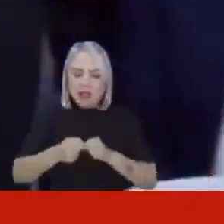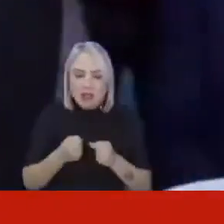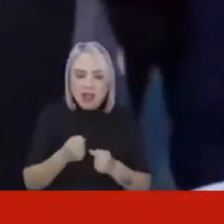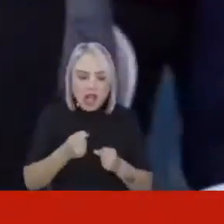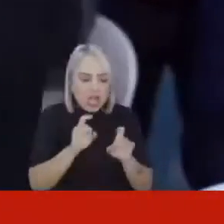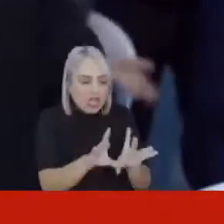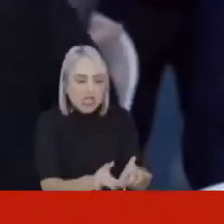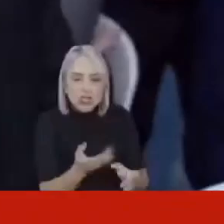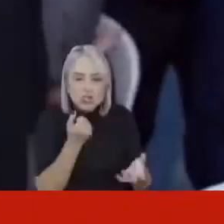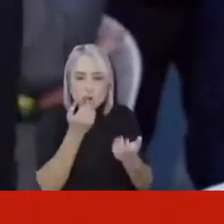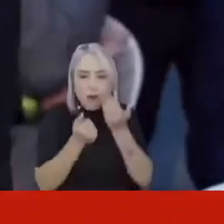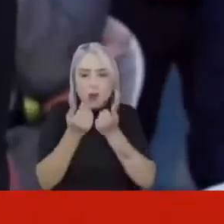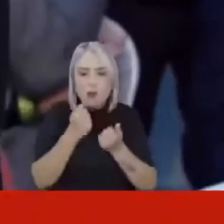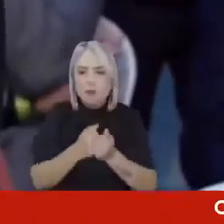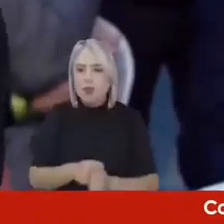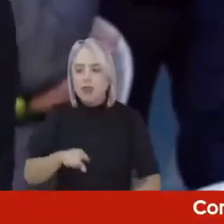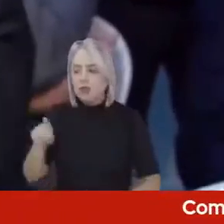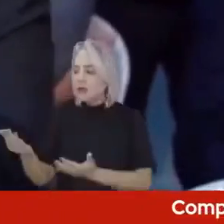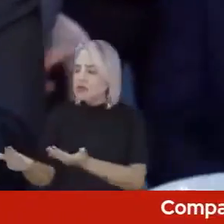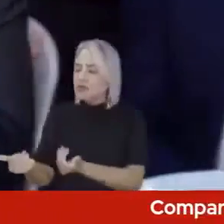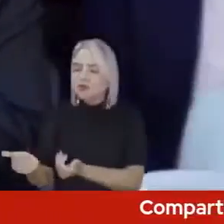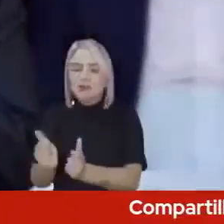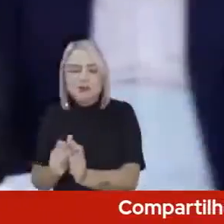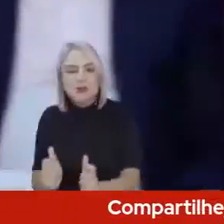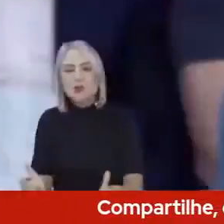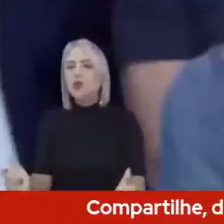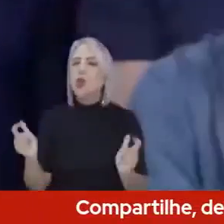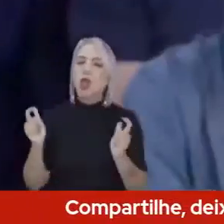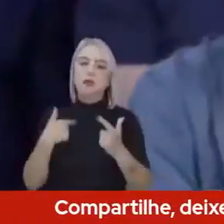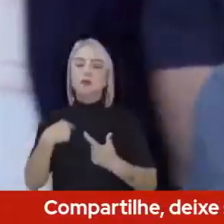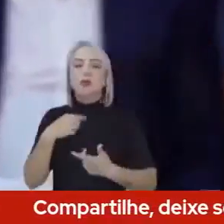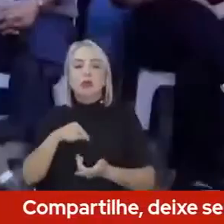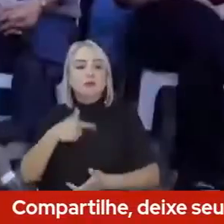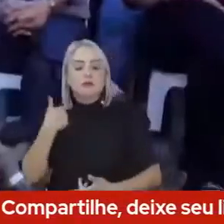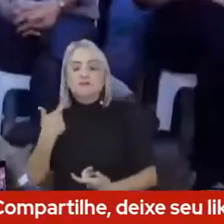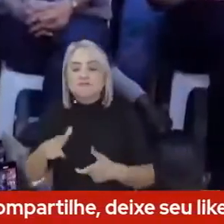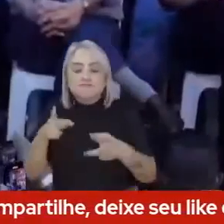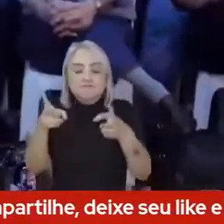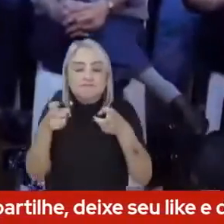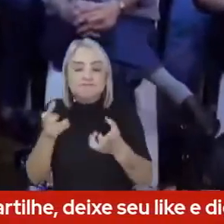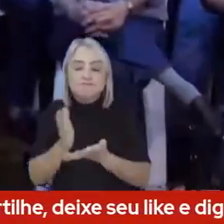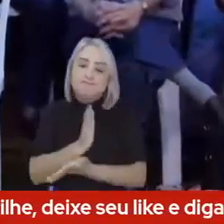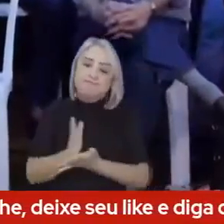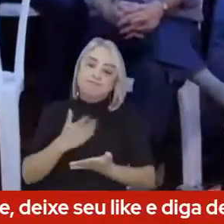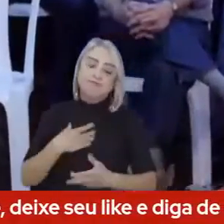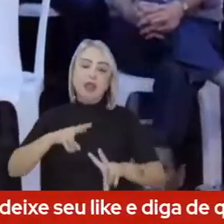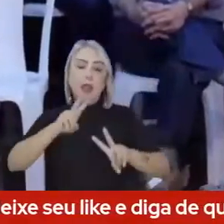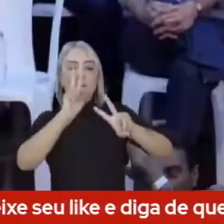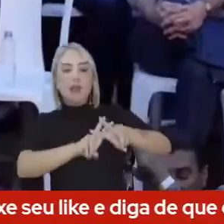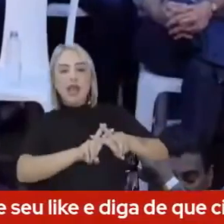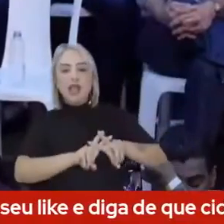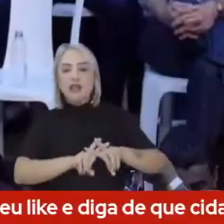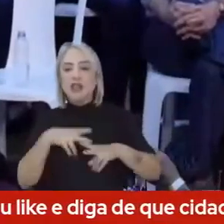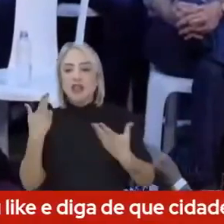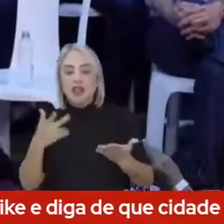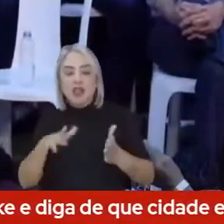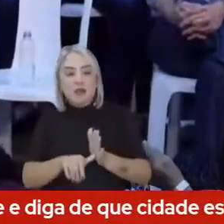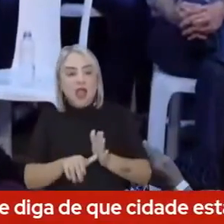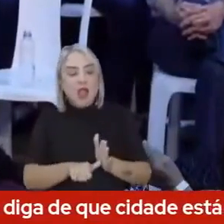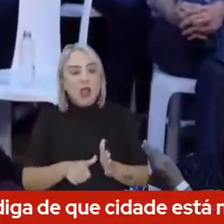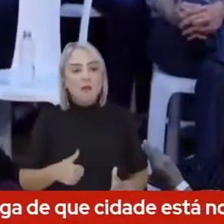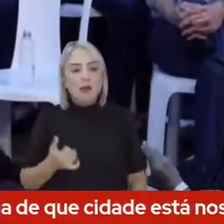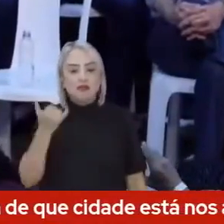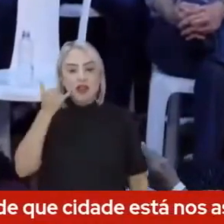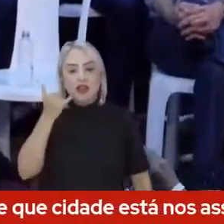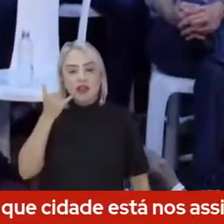uma juventude enorme que por falta de perspectiva às vezes são presas roubando celular nesse país.